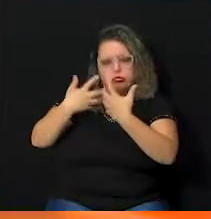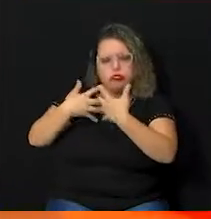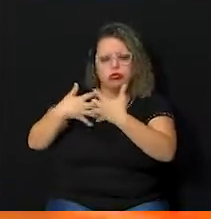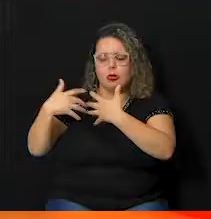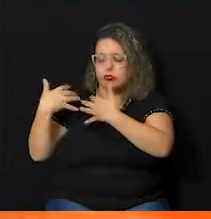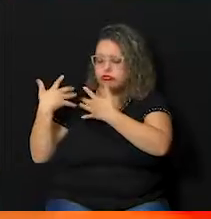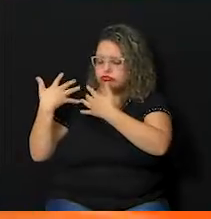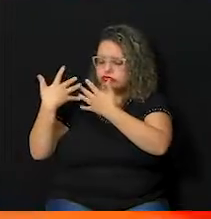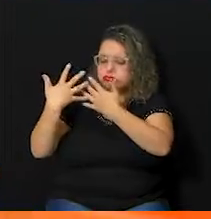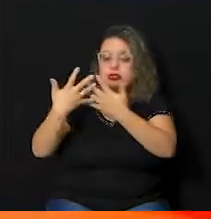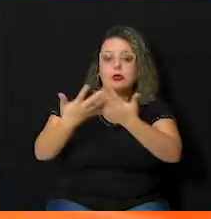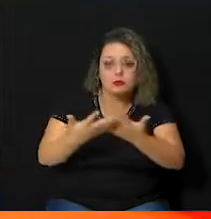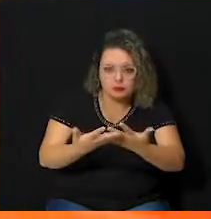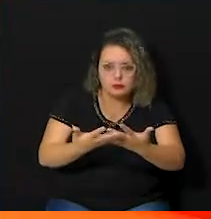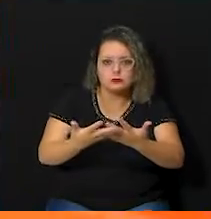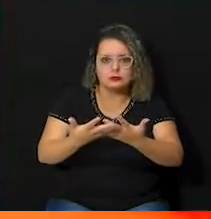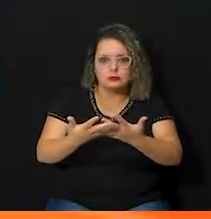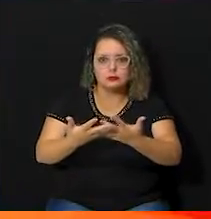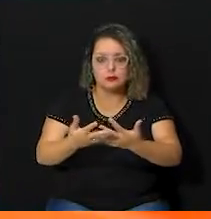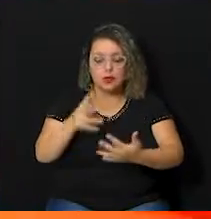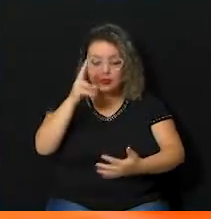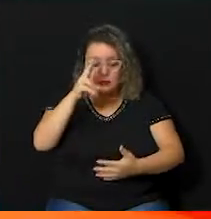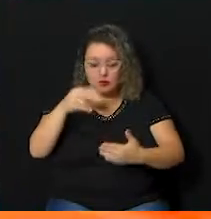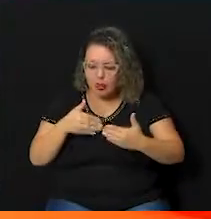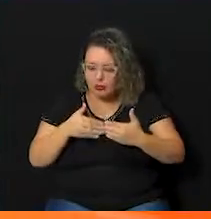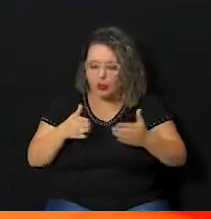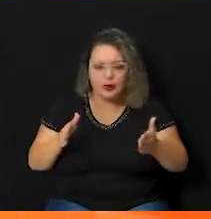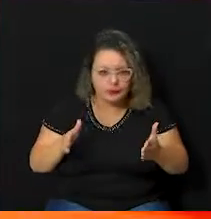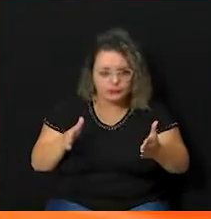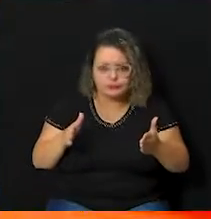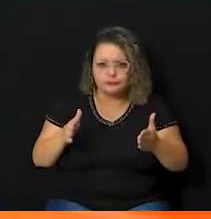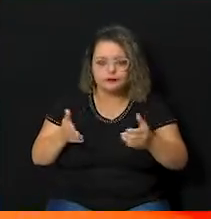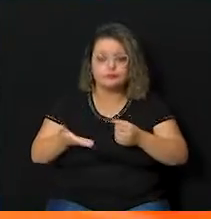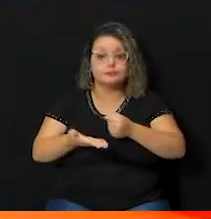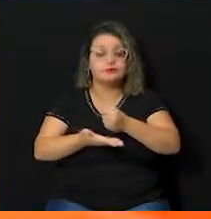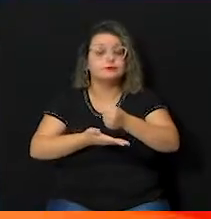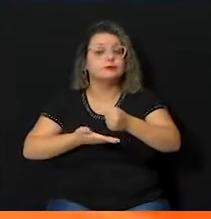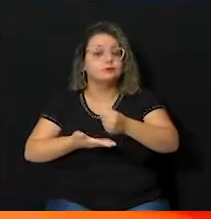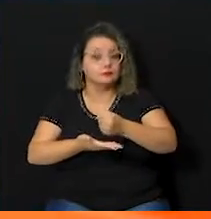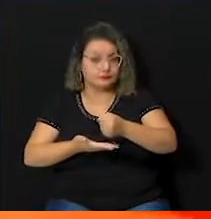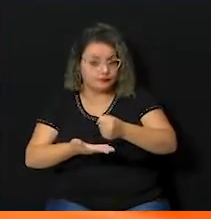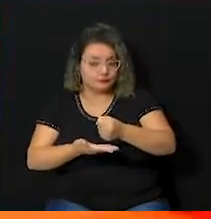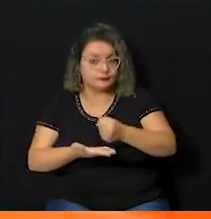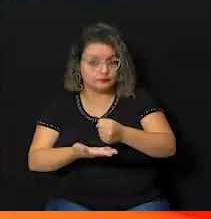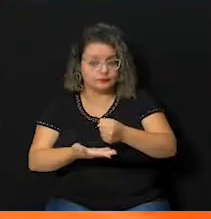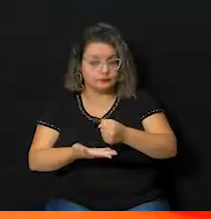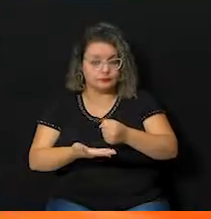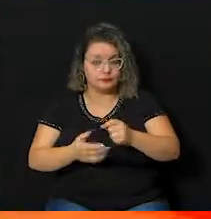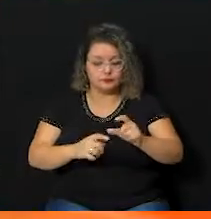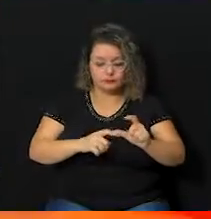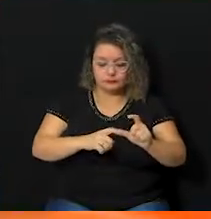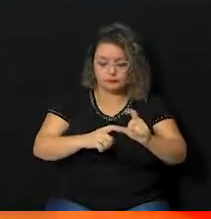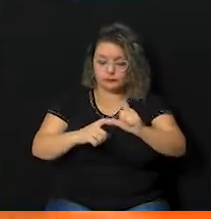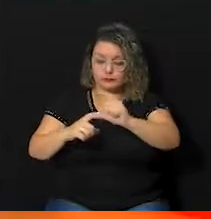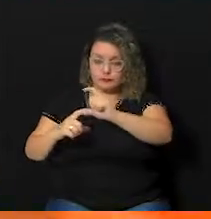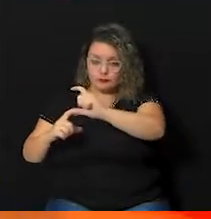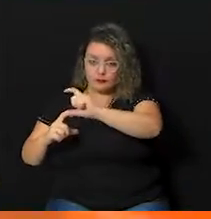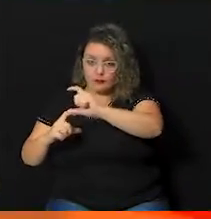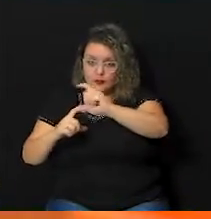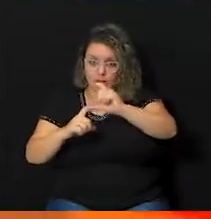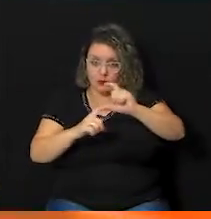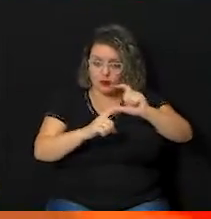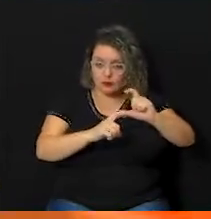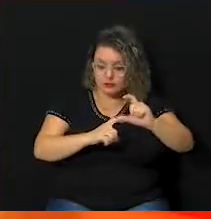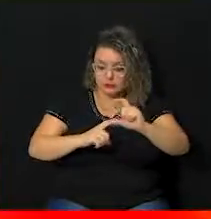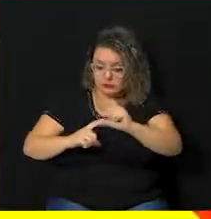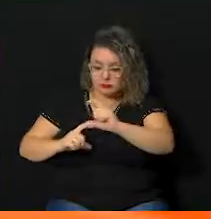nenhum spoiler, o quadrinho já começa assim, né? Mas ele é basicamente um quadrinho que pode ser